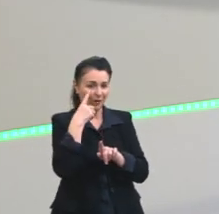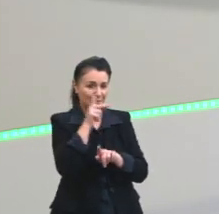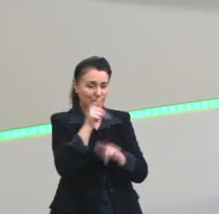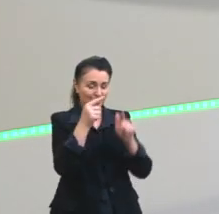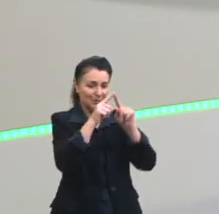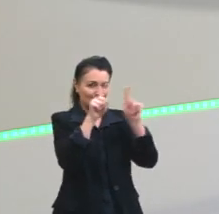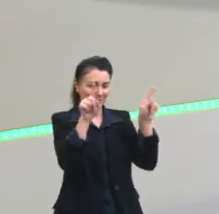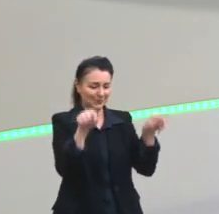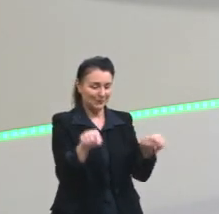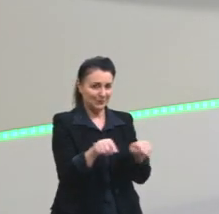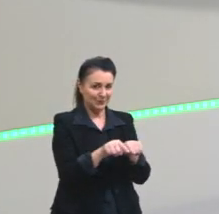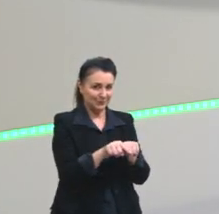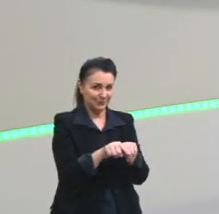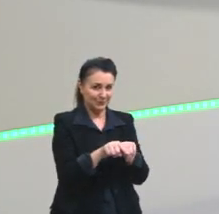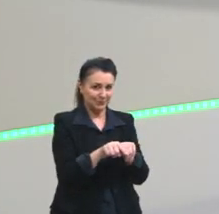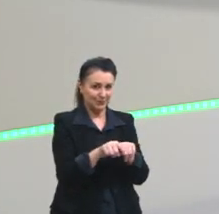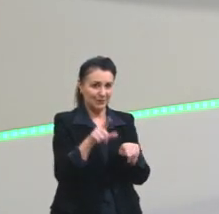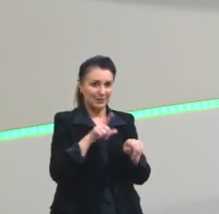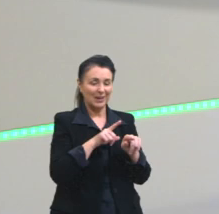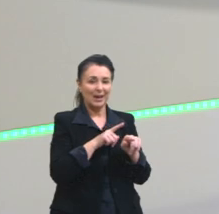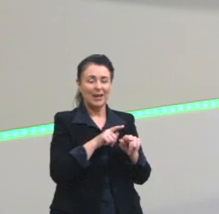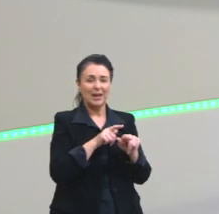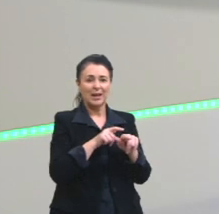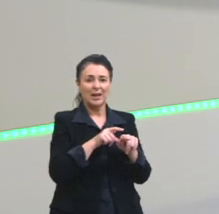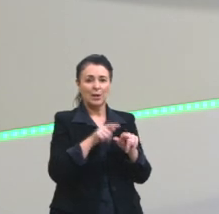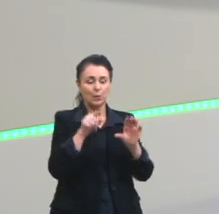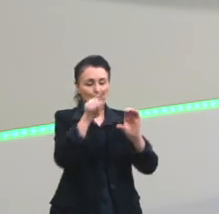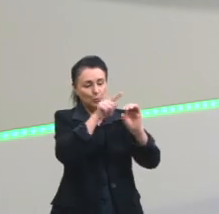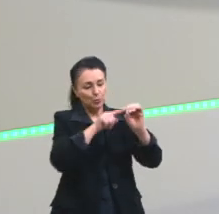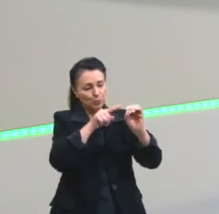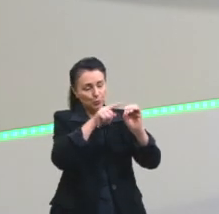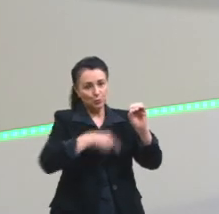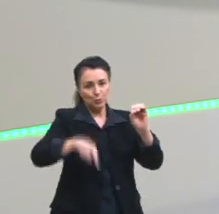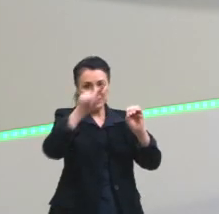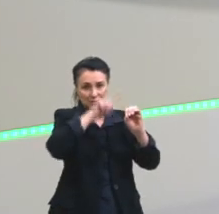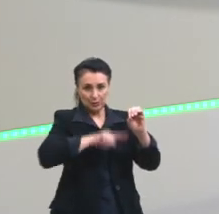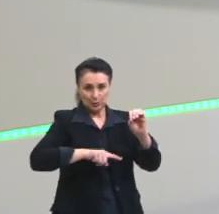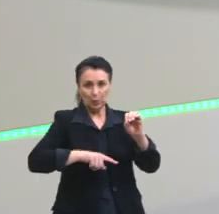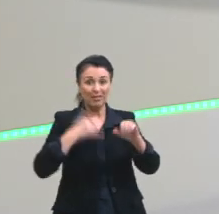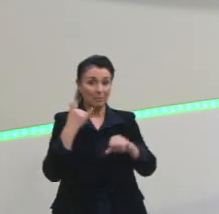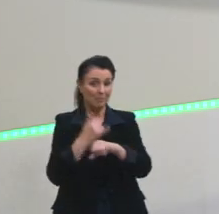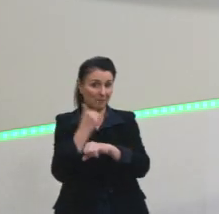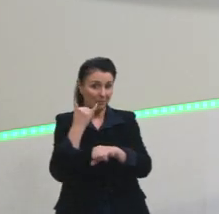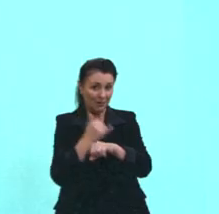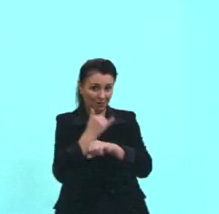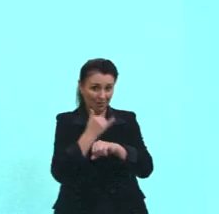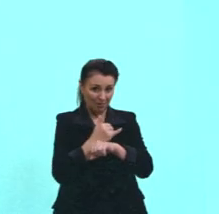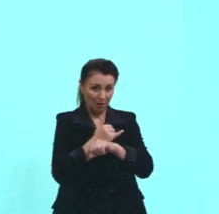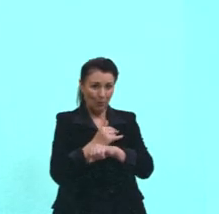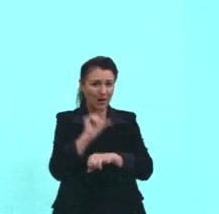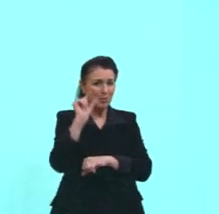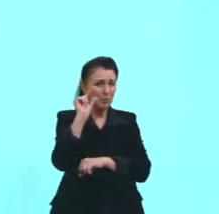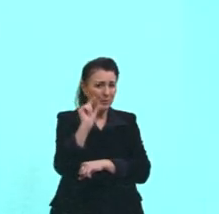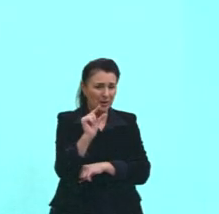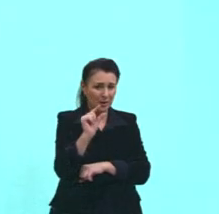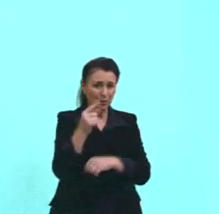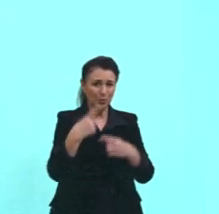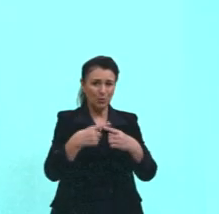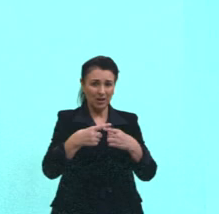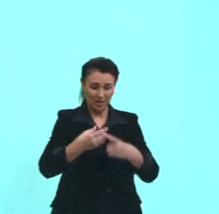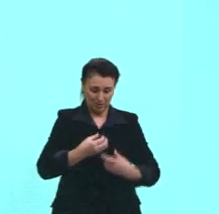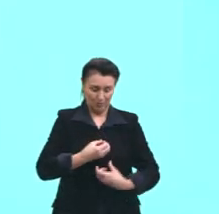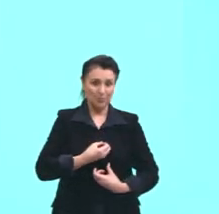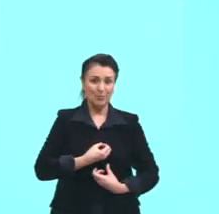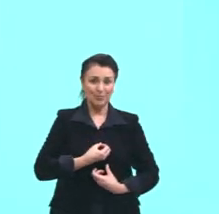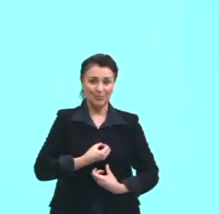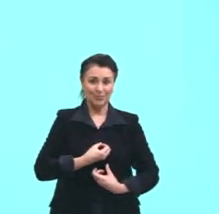também uma imagem de um círculo de metal né aquele tá grande mas é bem pequenininho porque ele é um pingente de